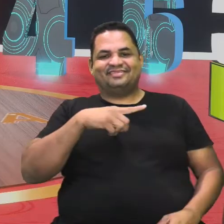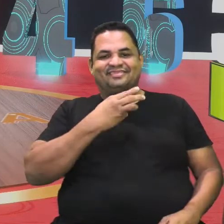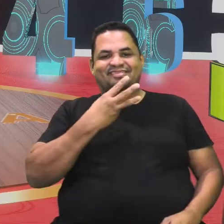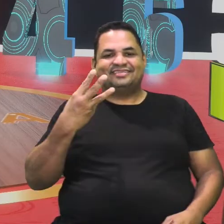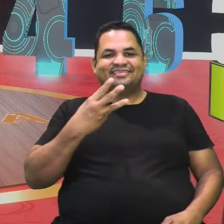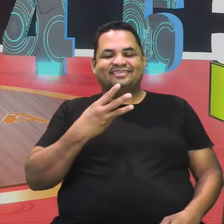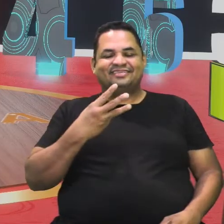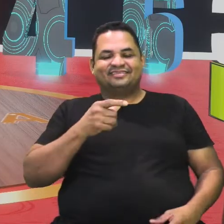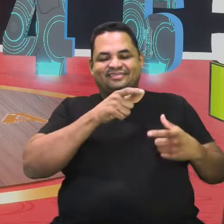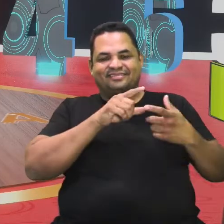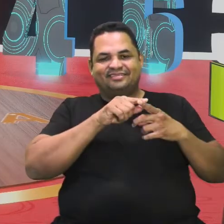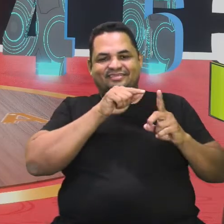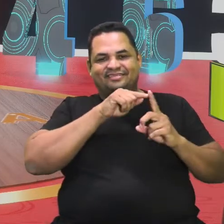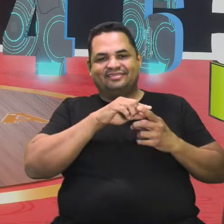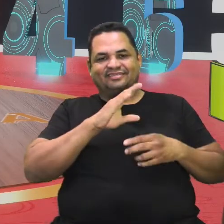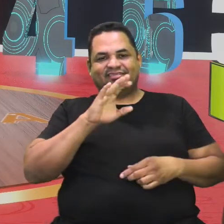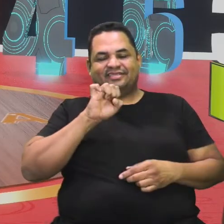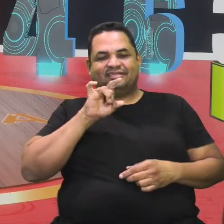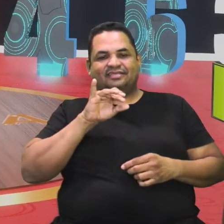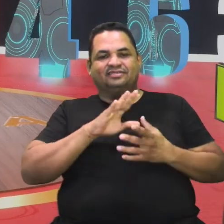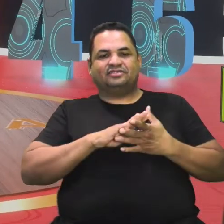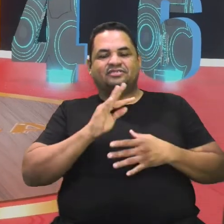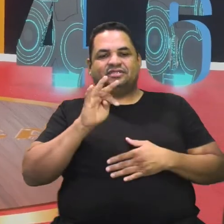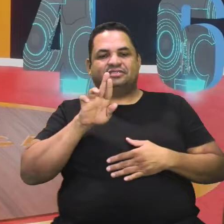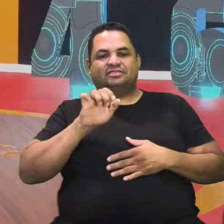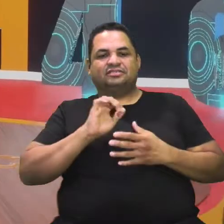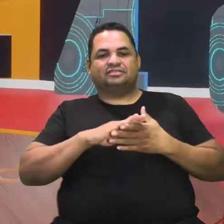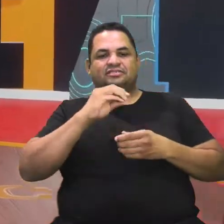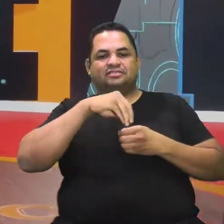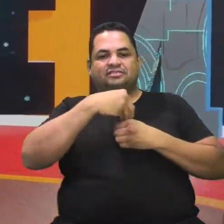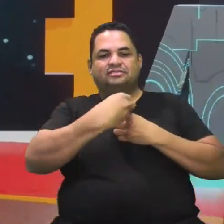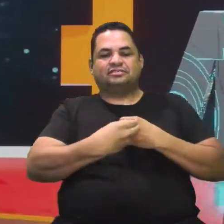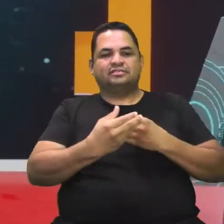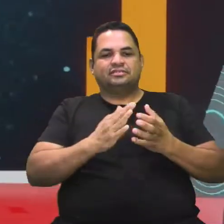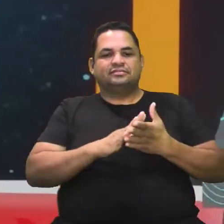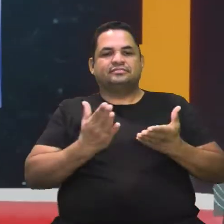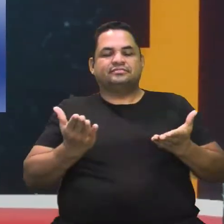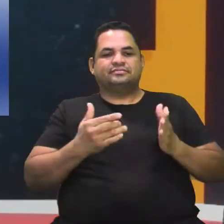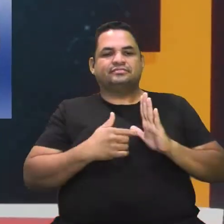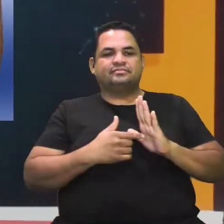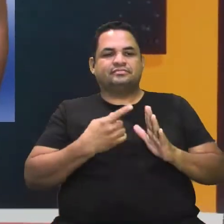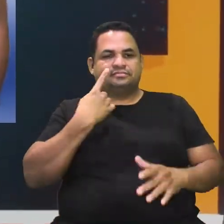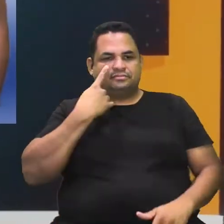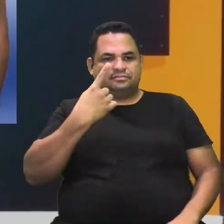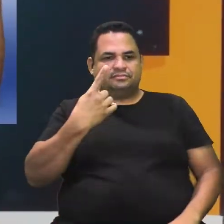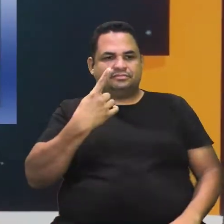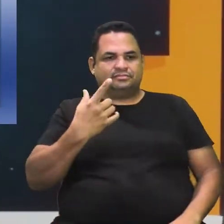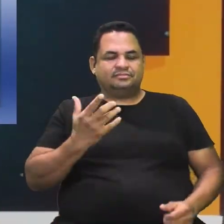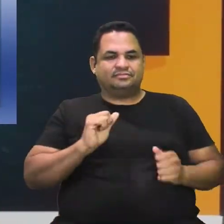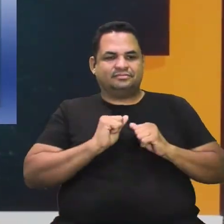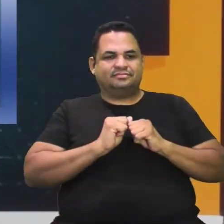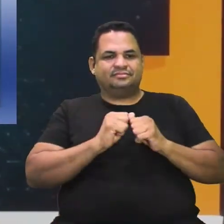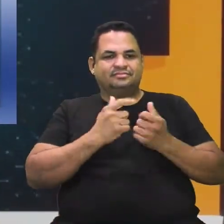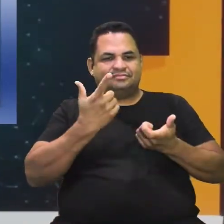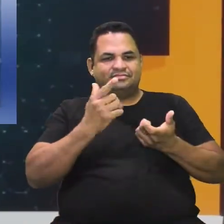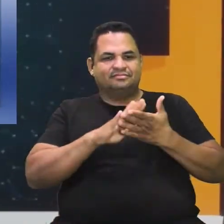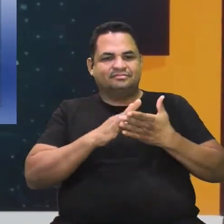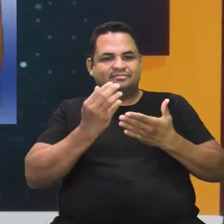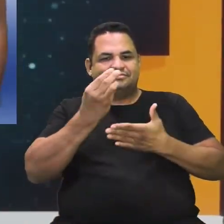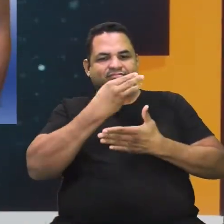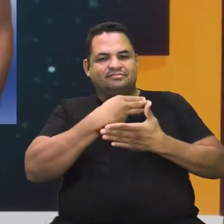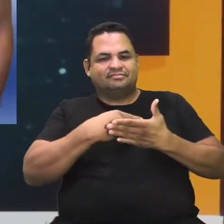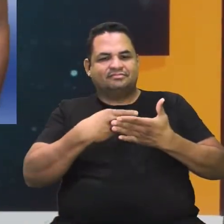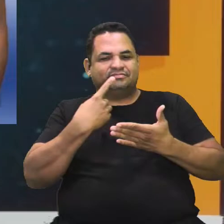três posições e a gente viu que é secante, tangente e externa. E agora a gente vai dar uma olhadinha mais de perto, né? Trazer aquele